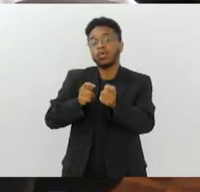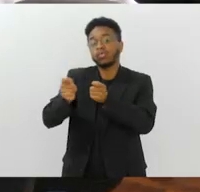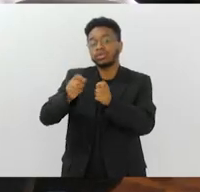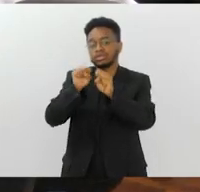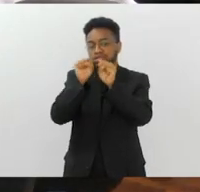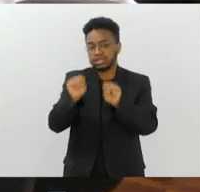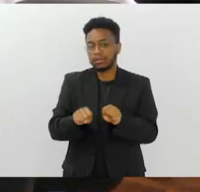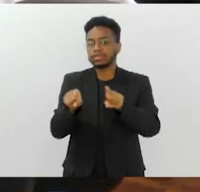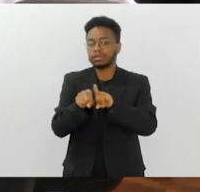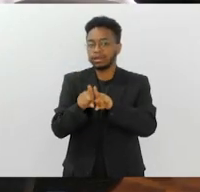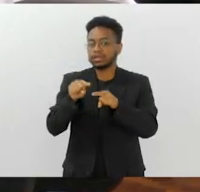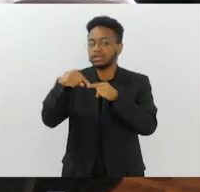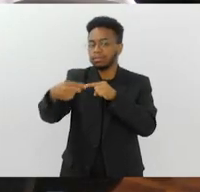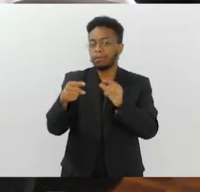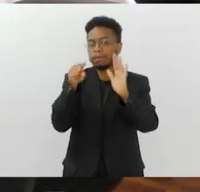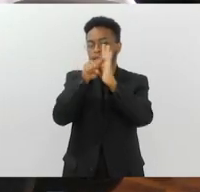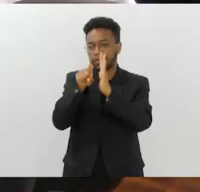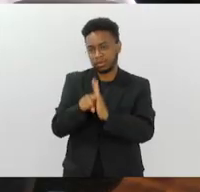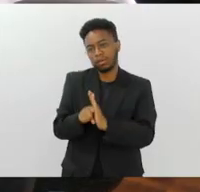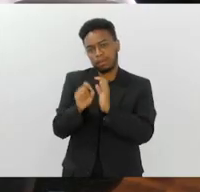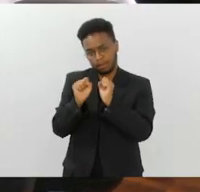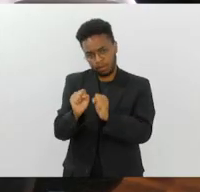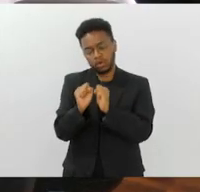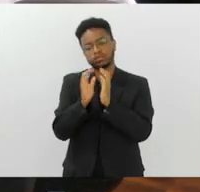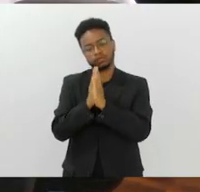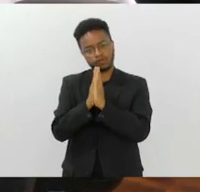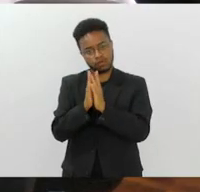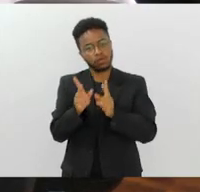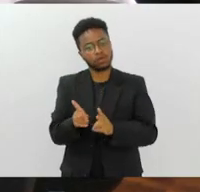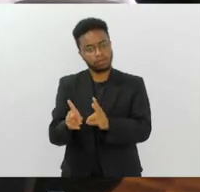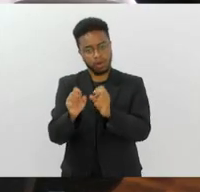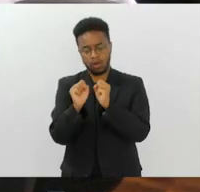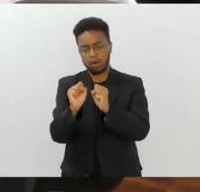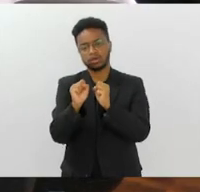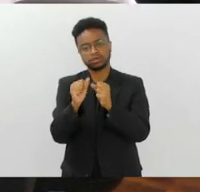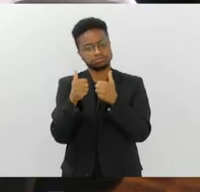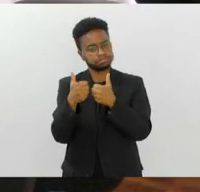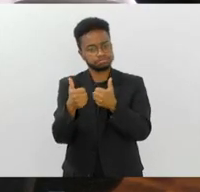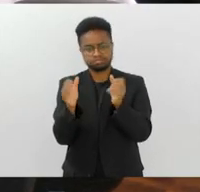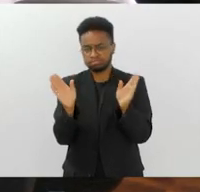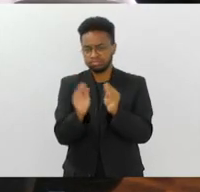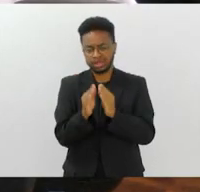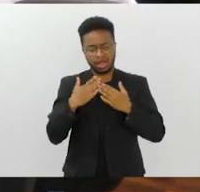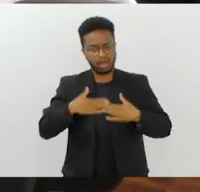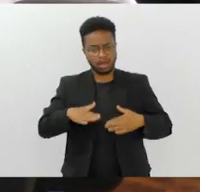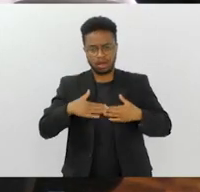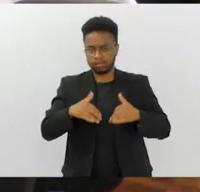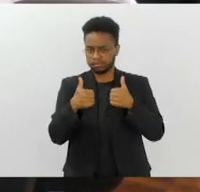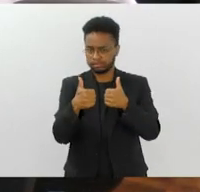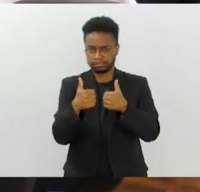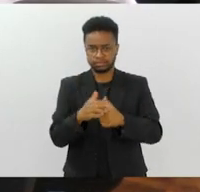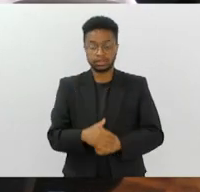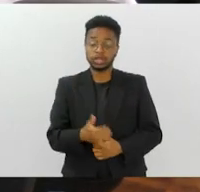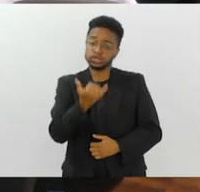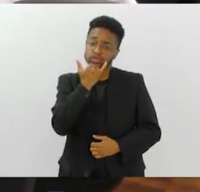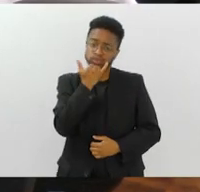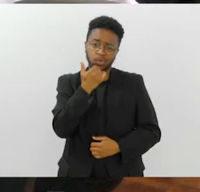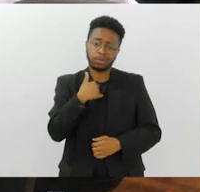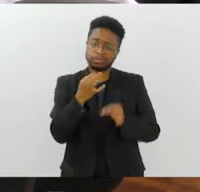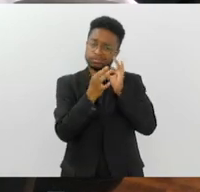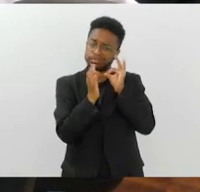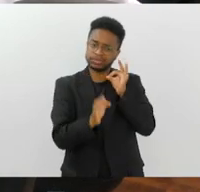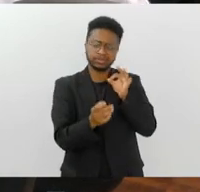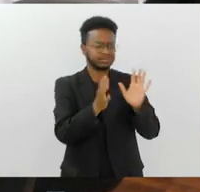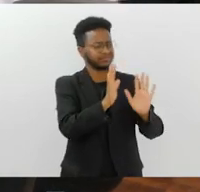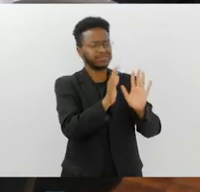fazer várias perguntas a respeito por favor possa concluir com peço perdão por ter extrapolado o